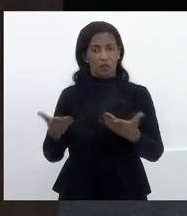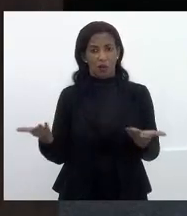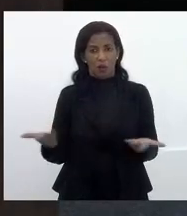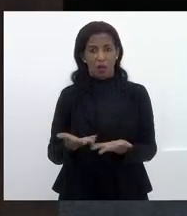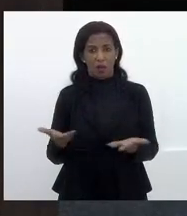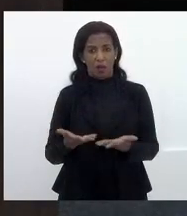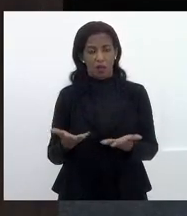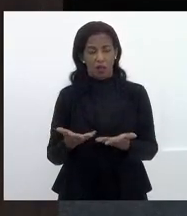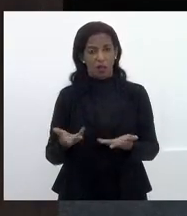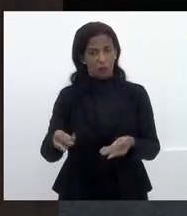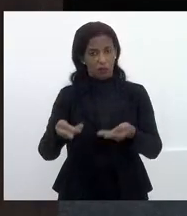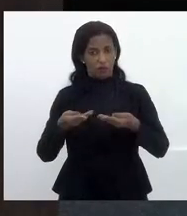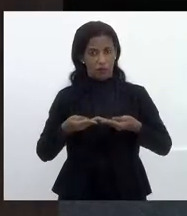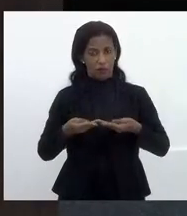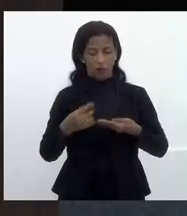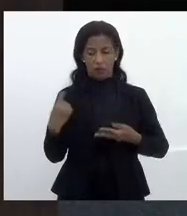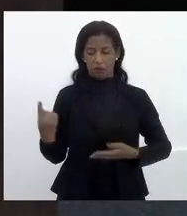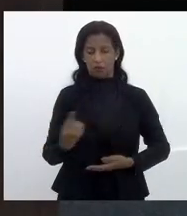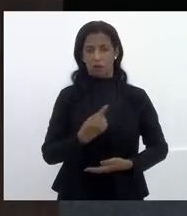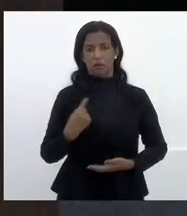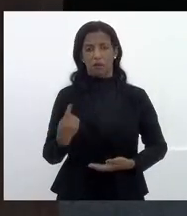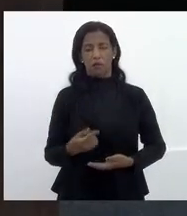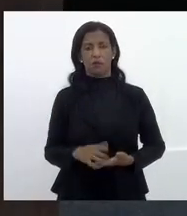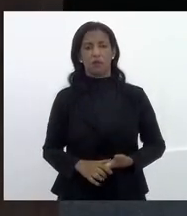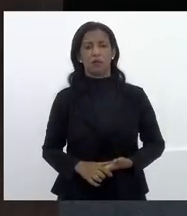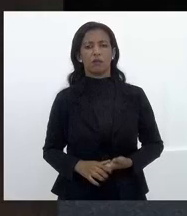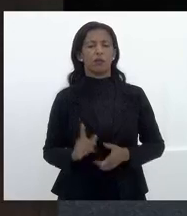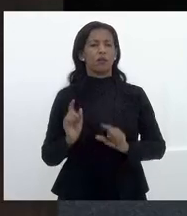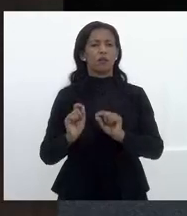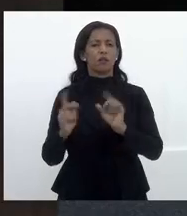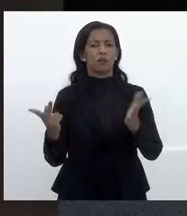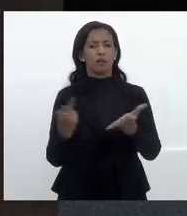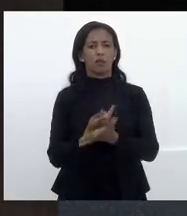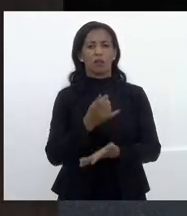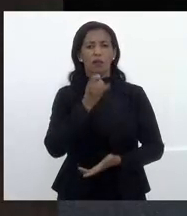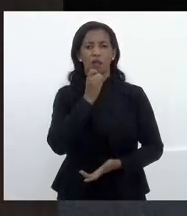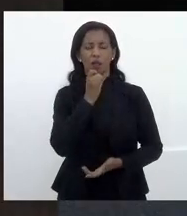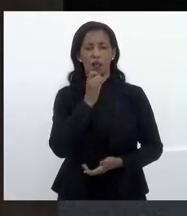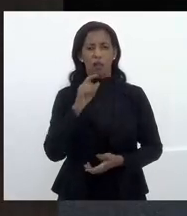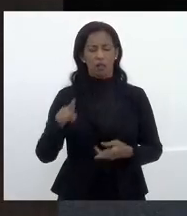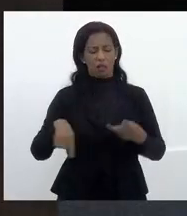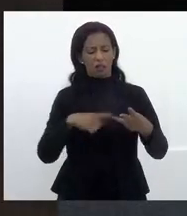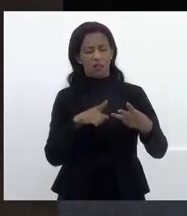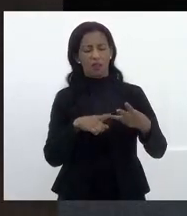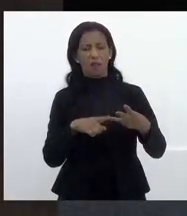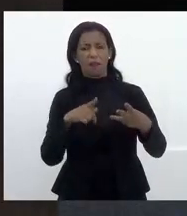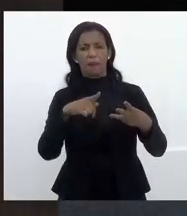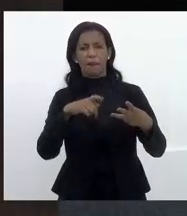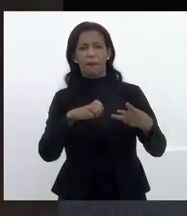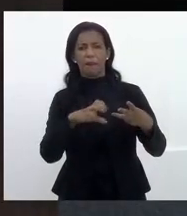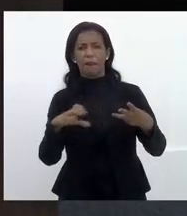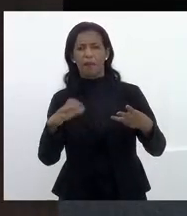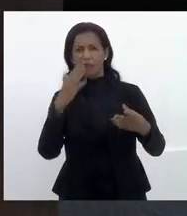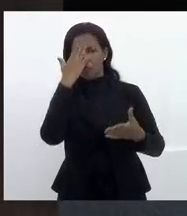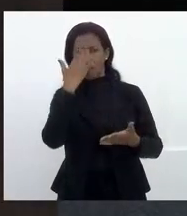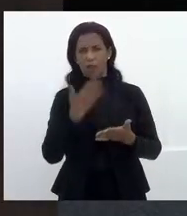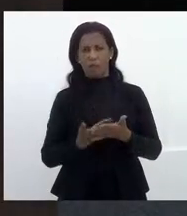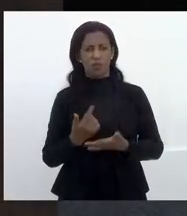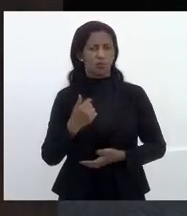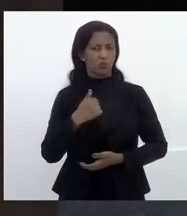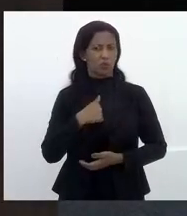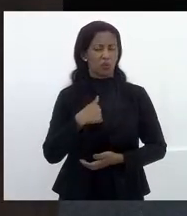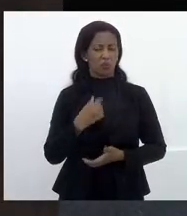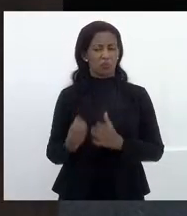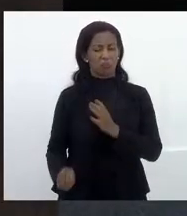disponibilizado para todos nós E aí o que acontece seguinte por exemplo esta terceira pé Acredito eu